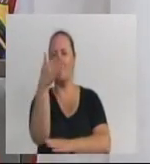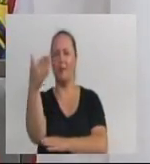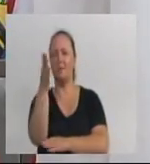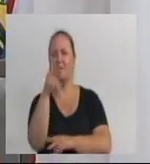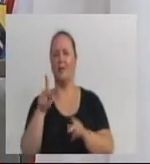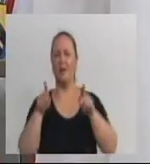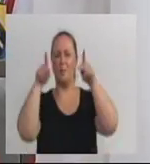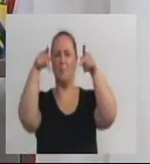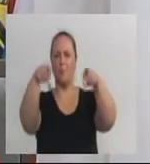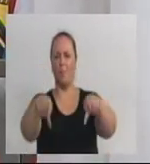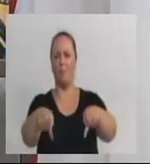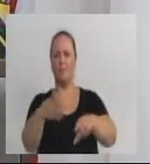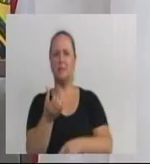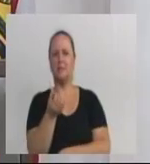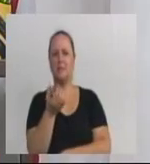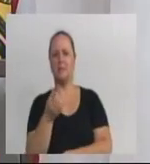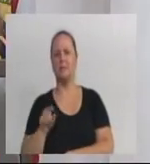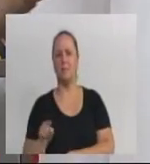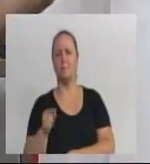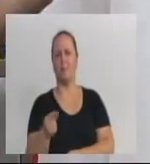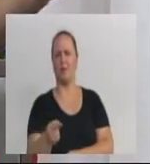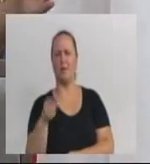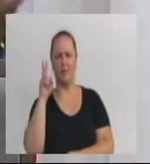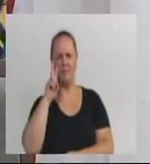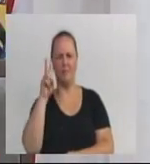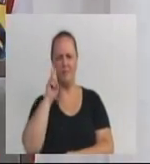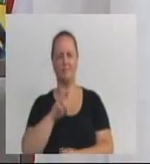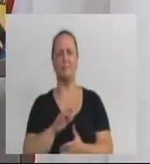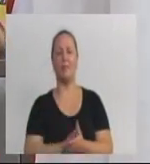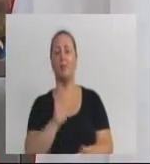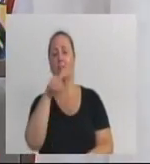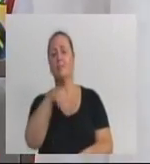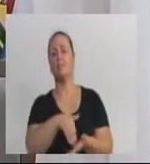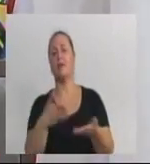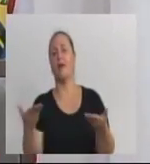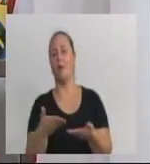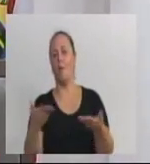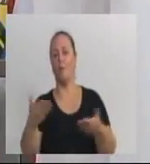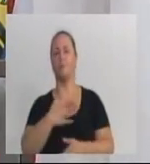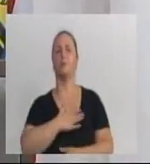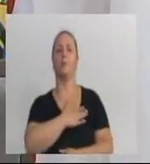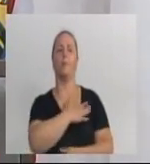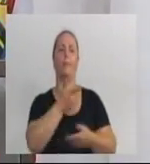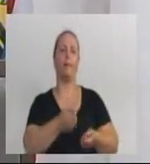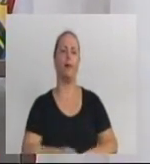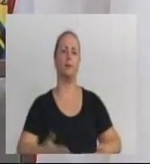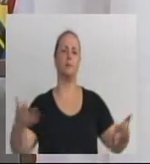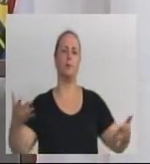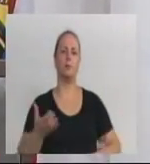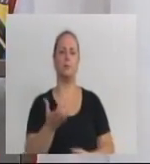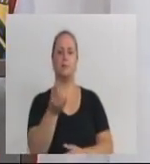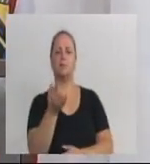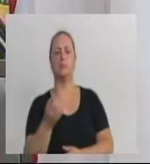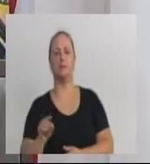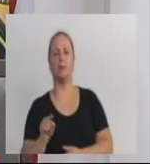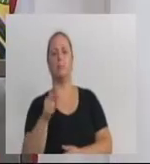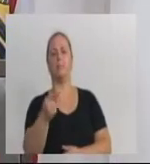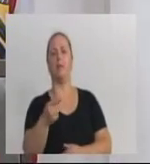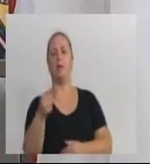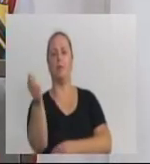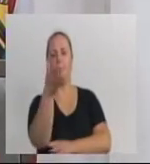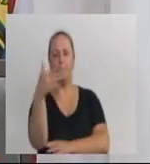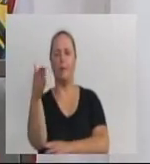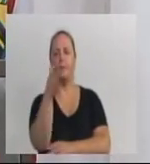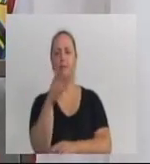não foi paga a bandeira, né? Verdade, a bandeira não foi paga. E até hoje se fala que o Napoleão Bernardes deu 60 mil por uma bandeira, ele não pagou a